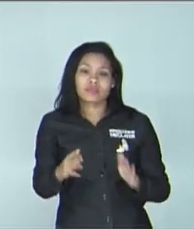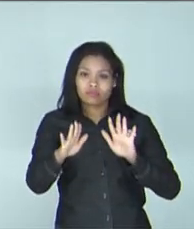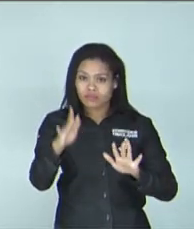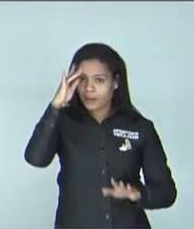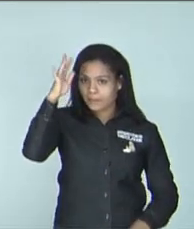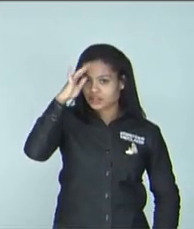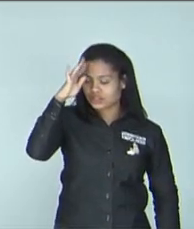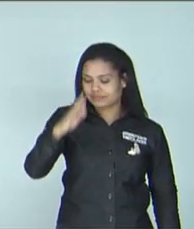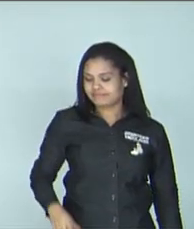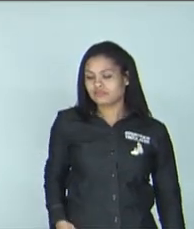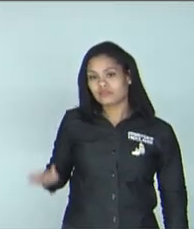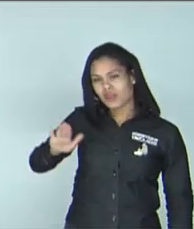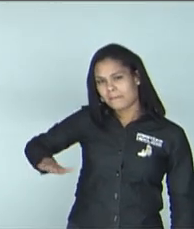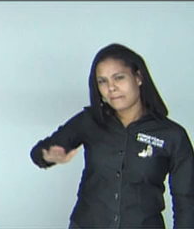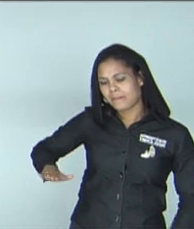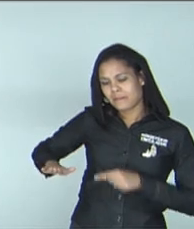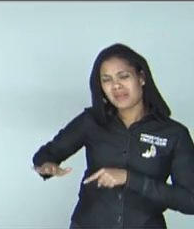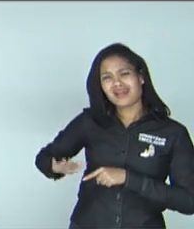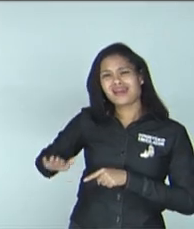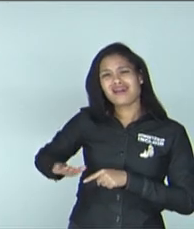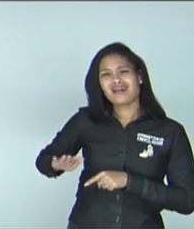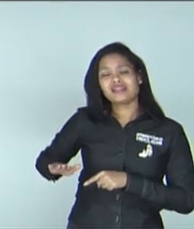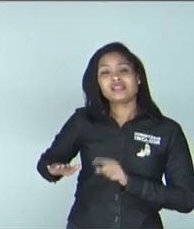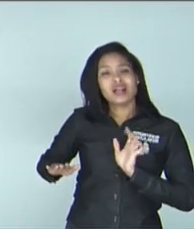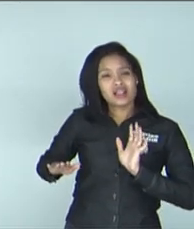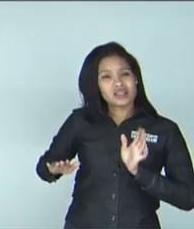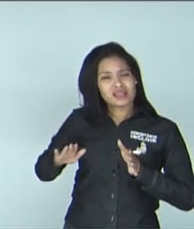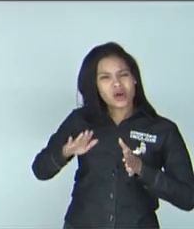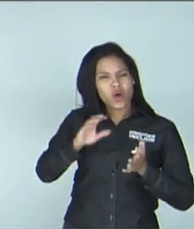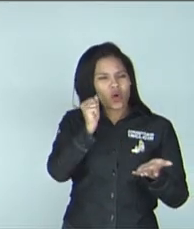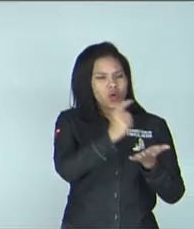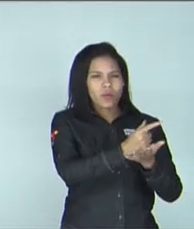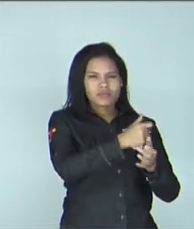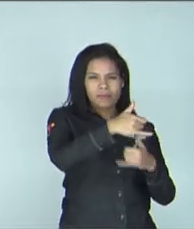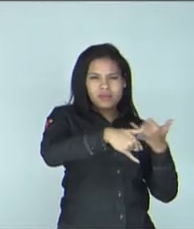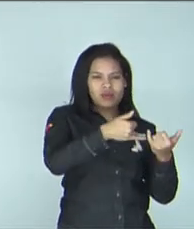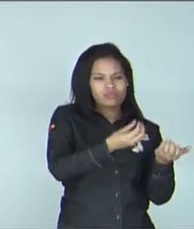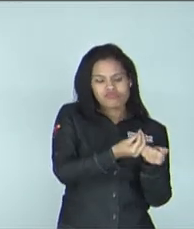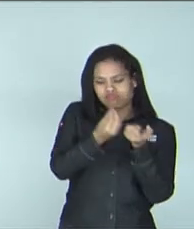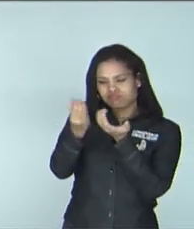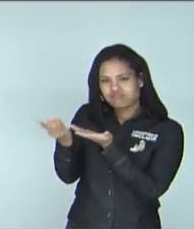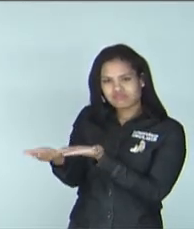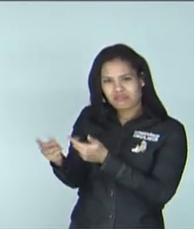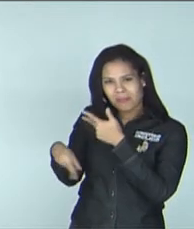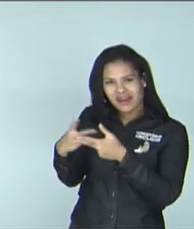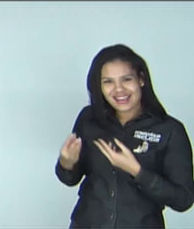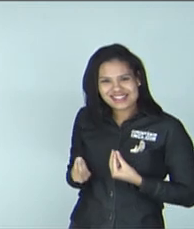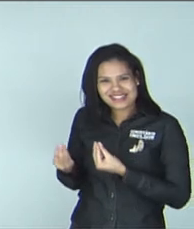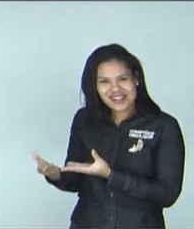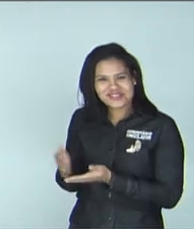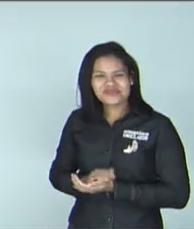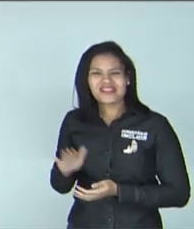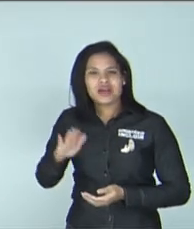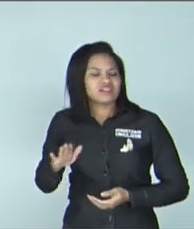criança você dá para ela um brinquedinho ela nem tá dando atenção para o brinquedo ela deixou no